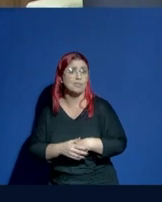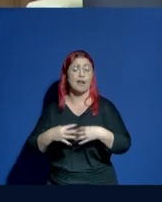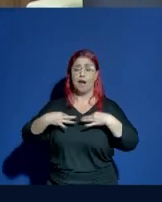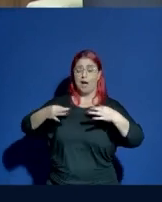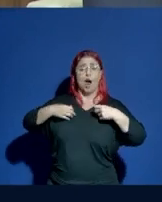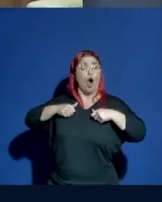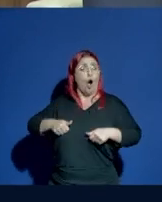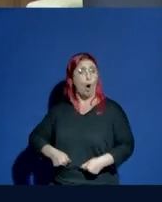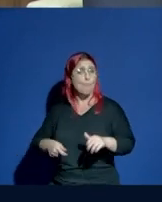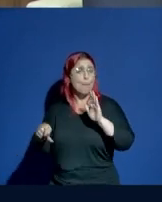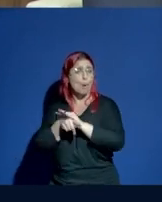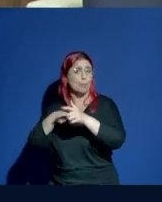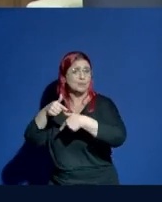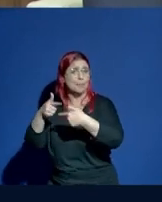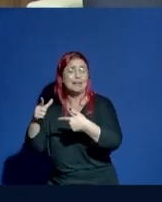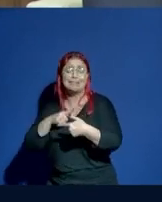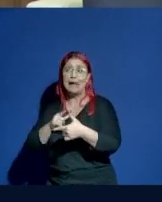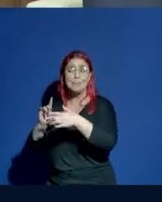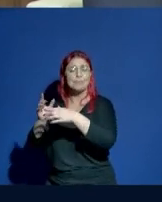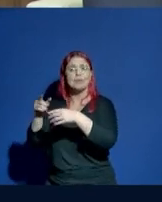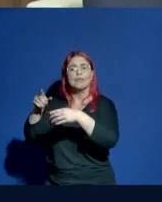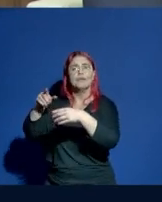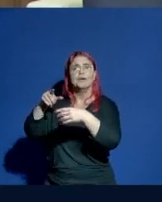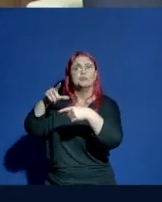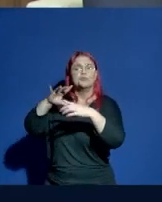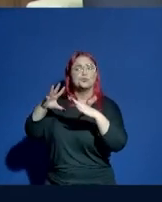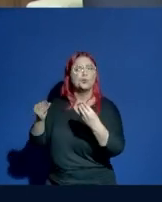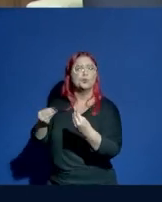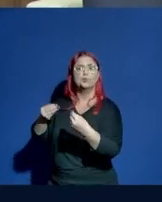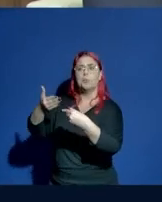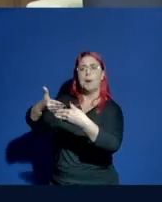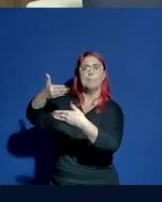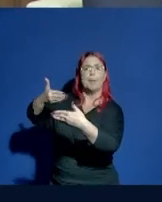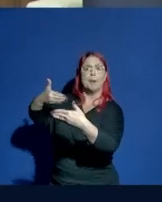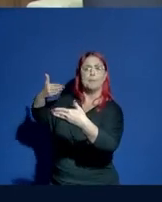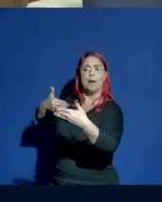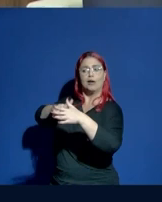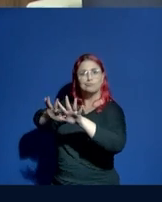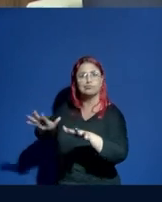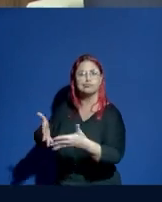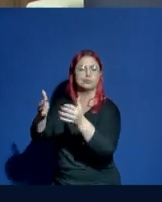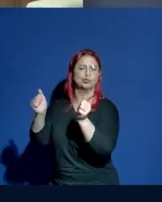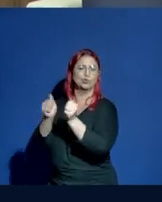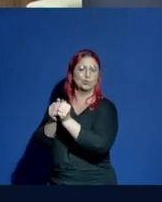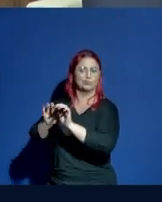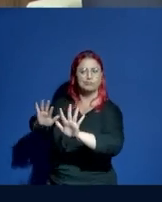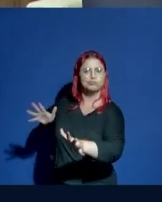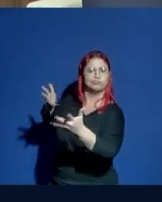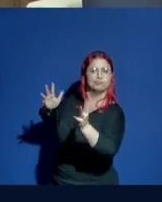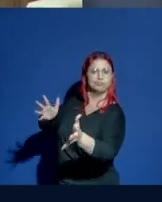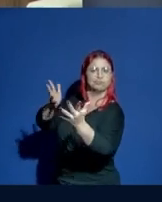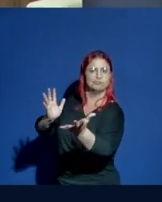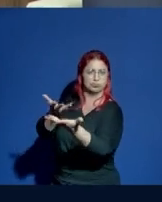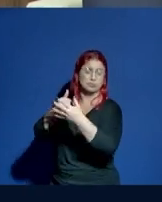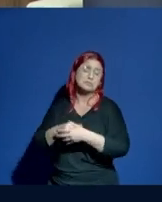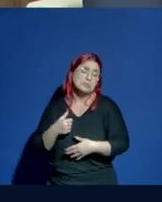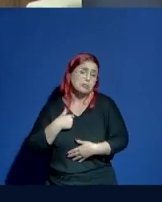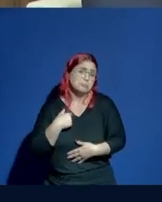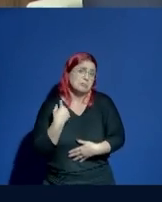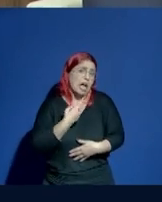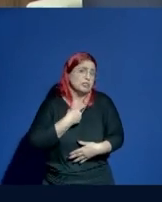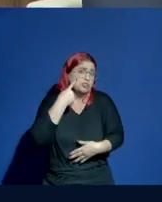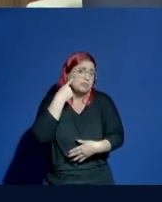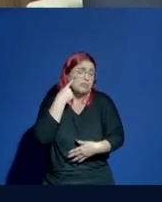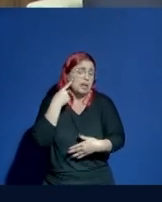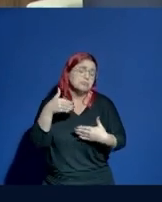tem todo uma cadeia que caminha junto para esse crescimento então nós viemos de forma positiva até